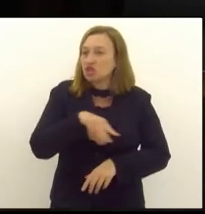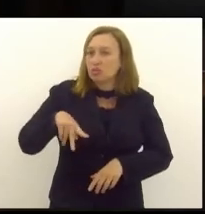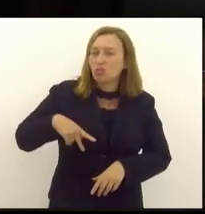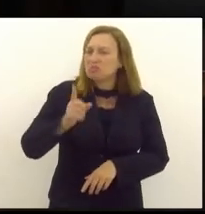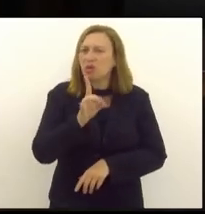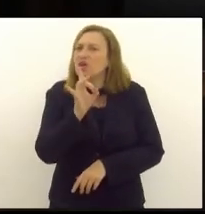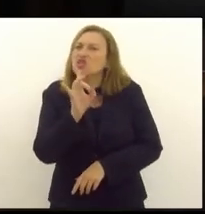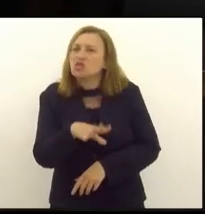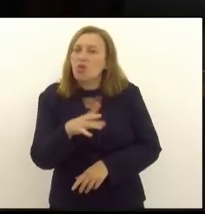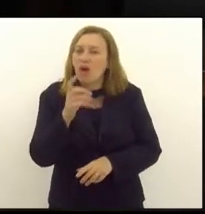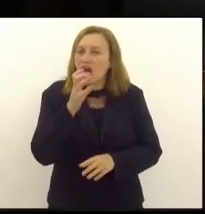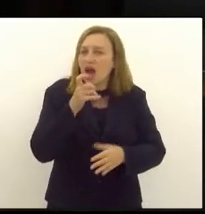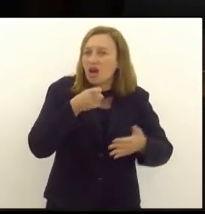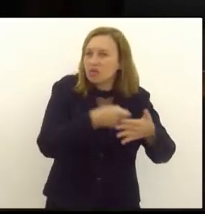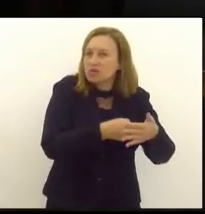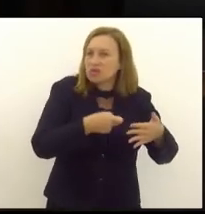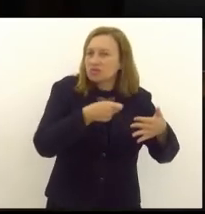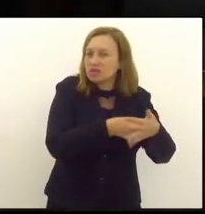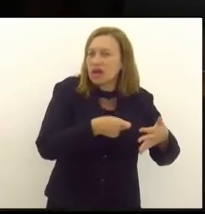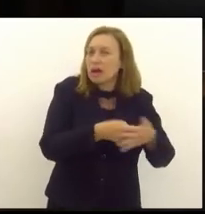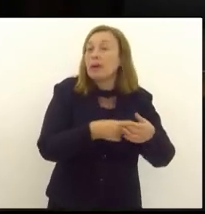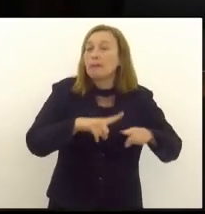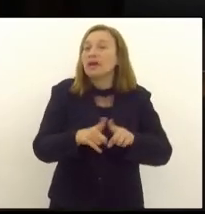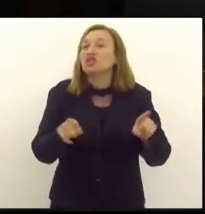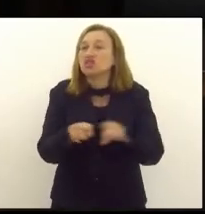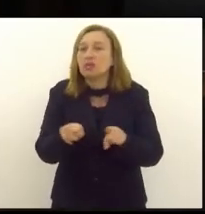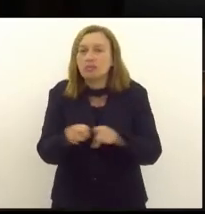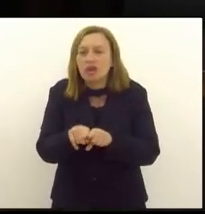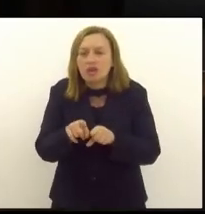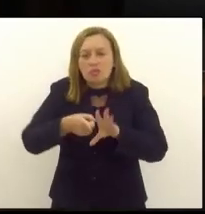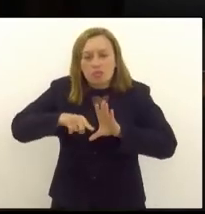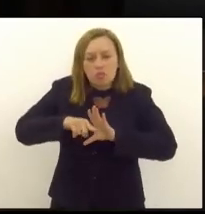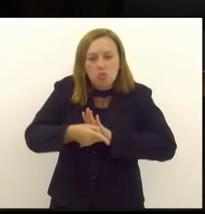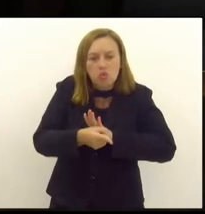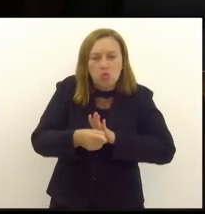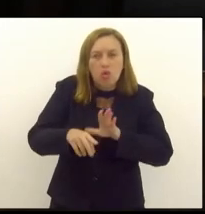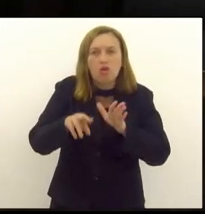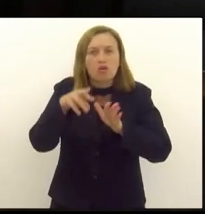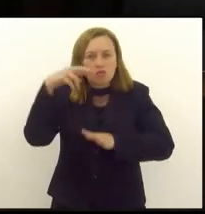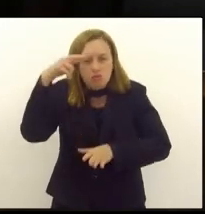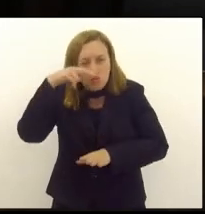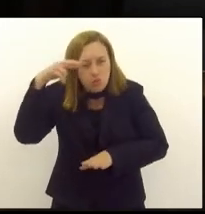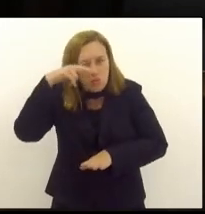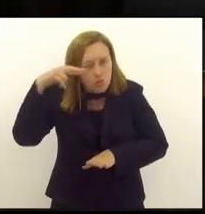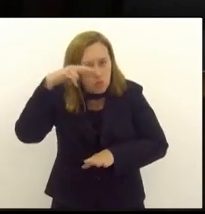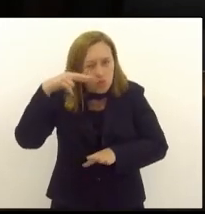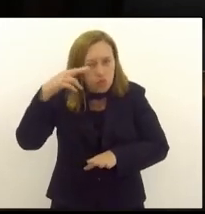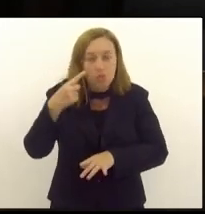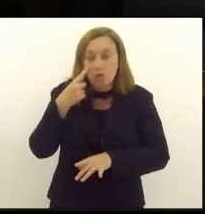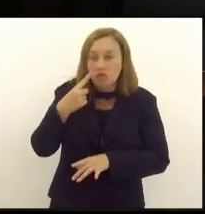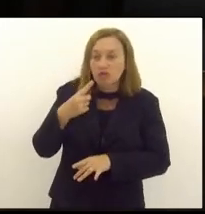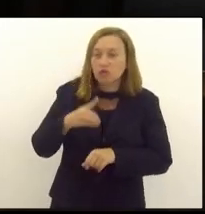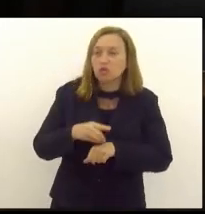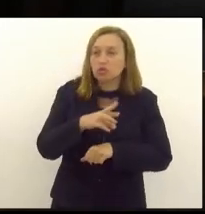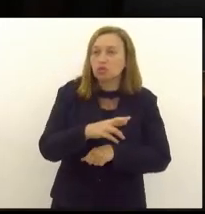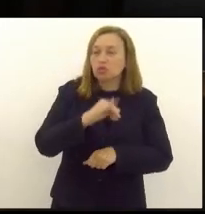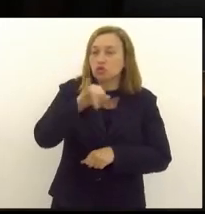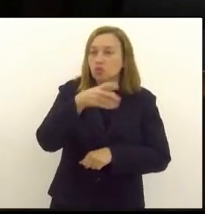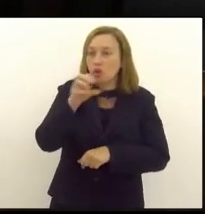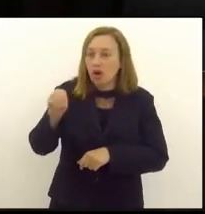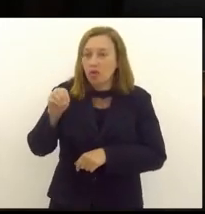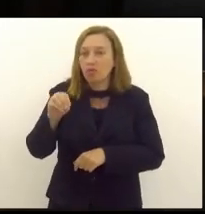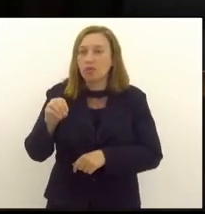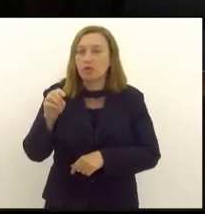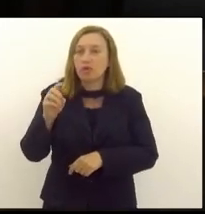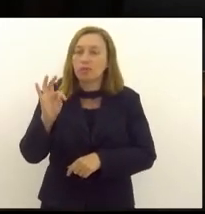só acusar, mas também procurar saber a fundo, como eu ouvi aqui o doutor João Batista falando